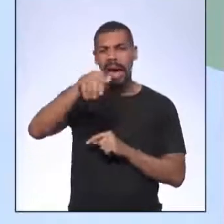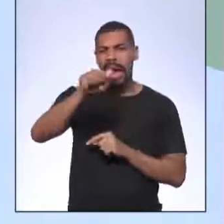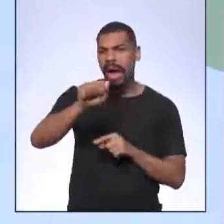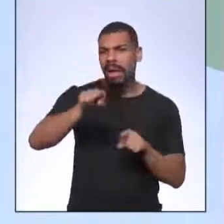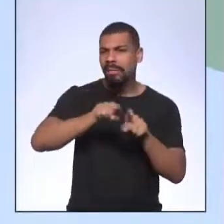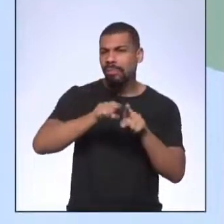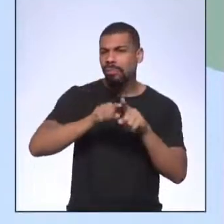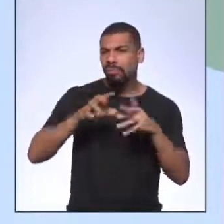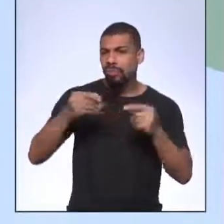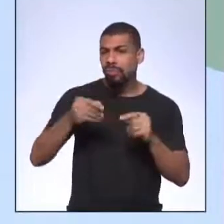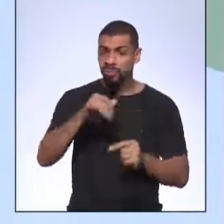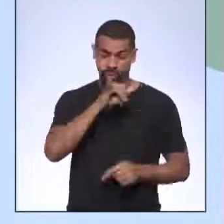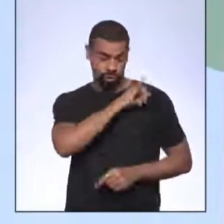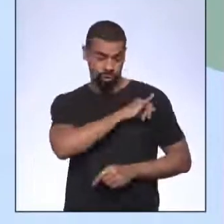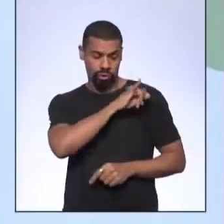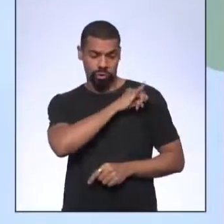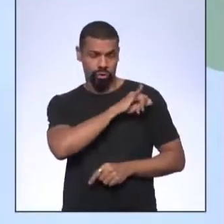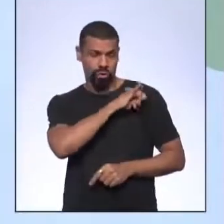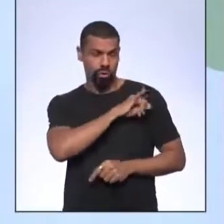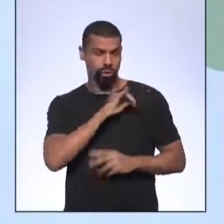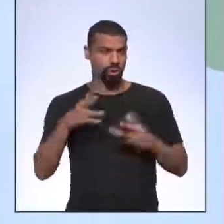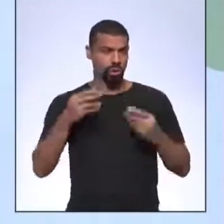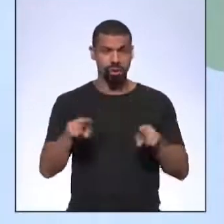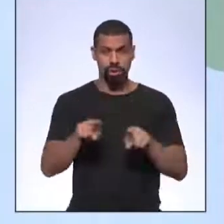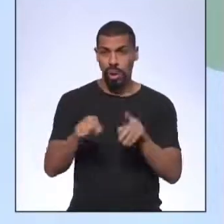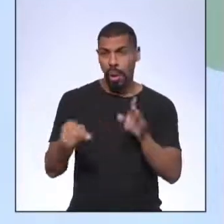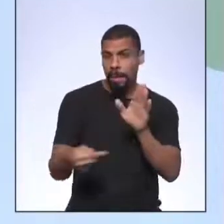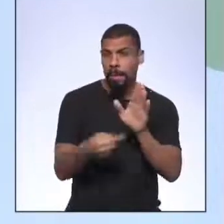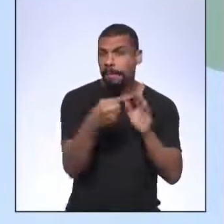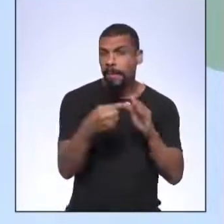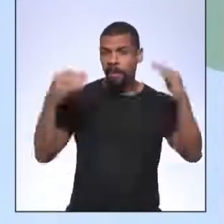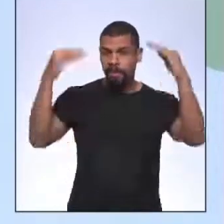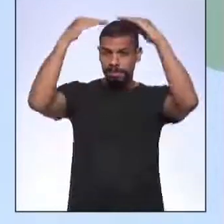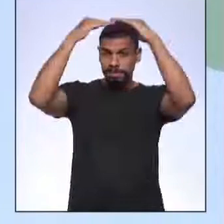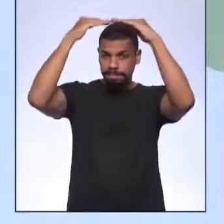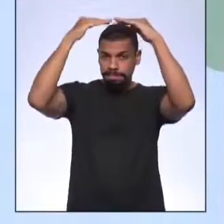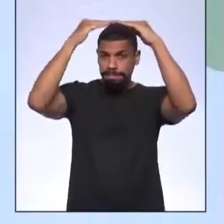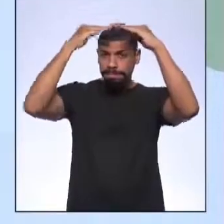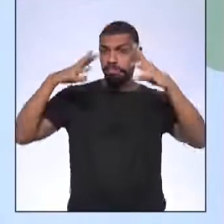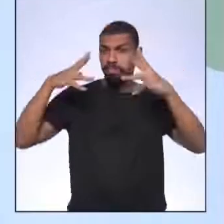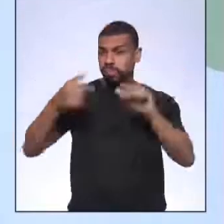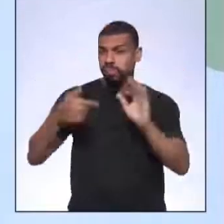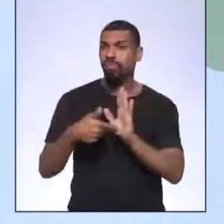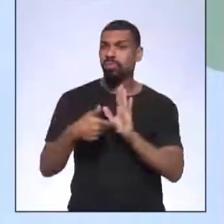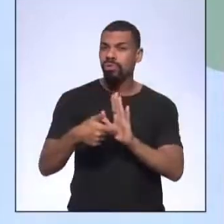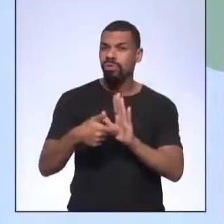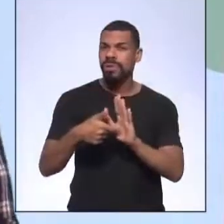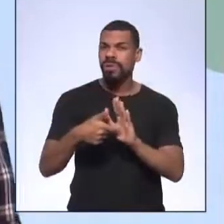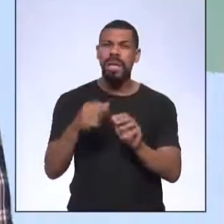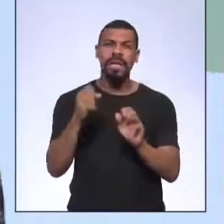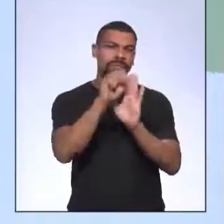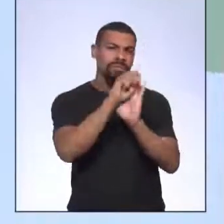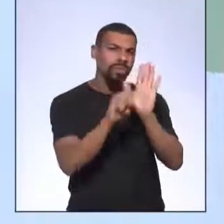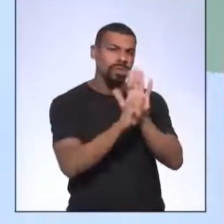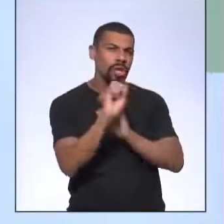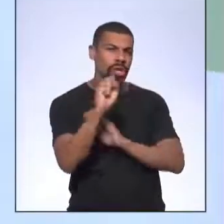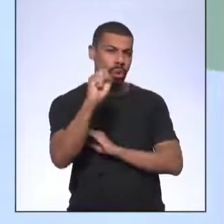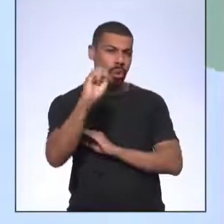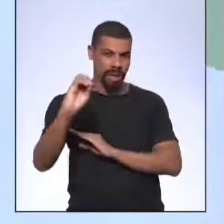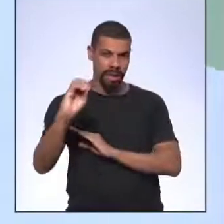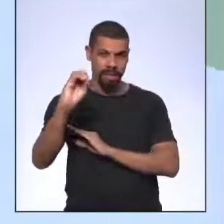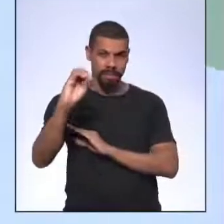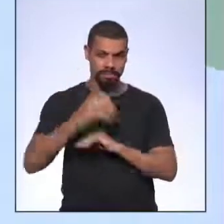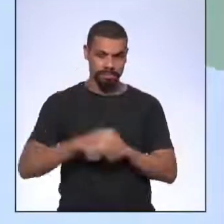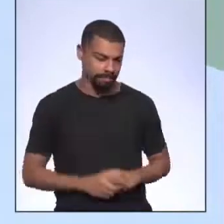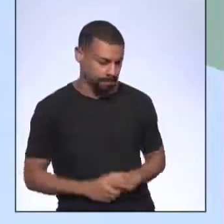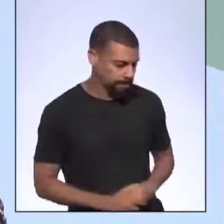Teatro Municipal do Rio de Janeiro ela desponta como primeira bailarina não seja justamente no festival de se ainda lá na década de 80 tá bom